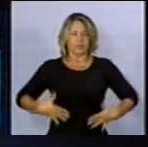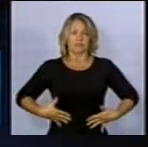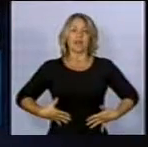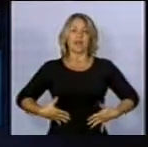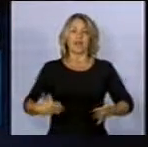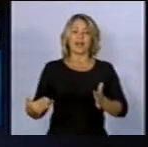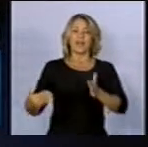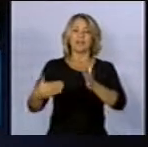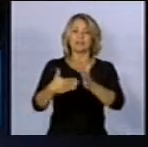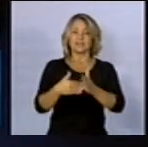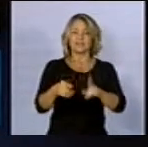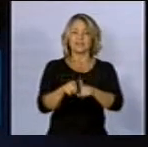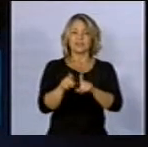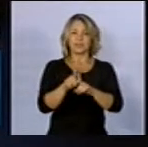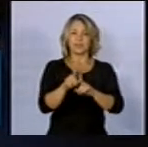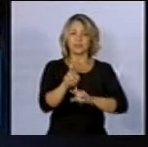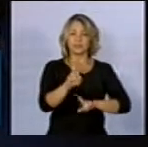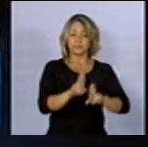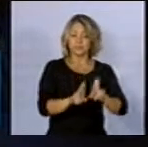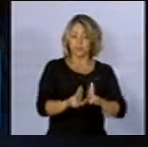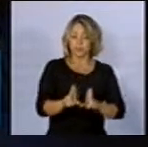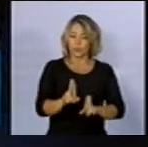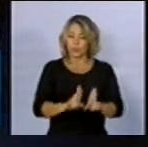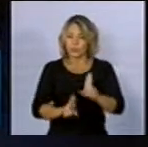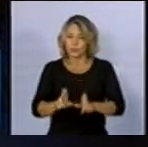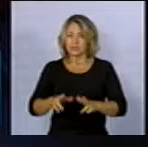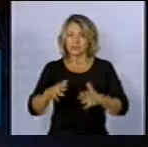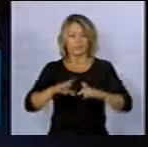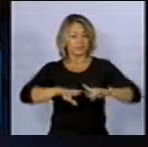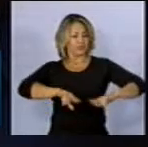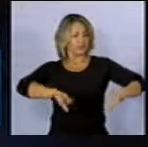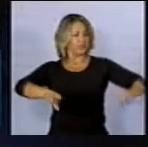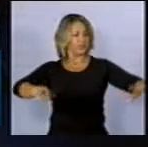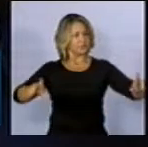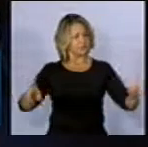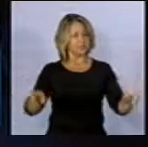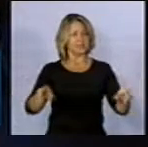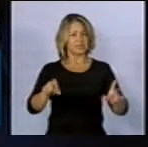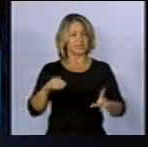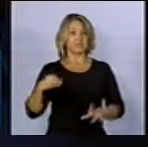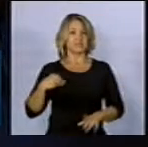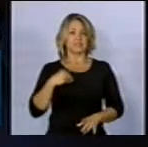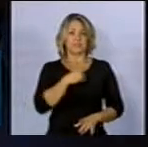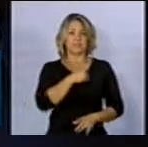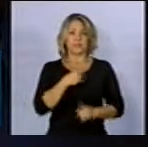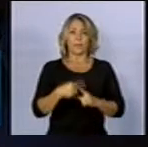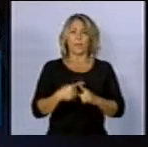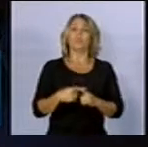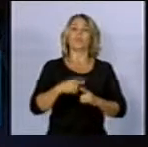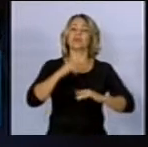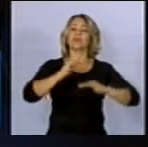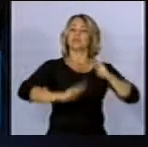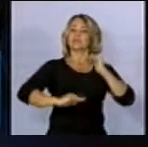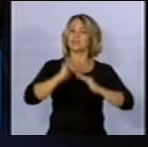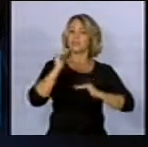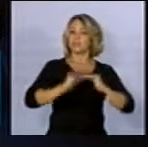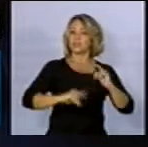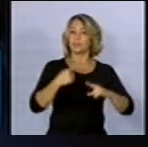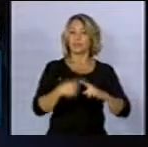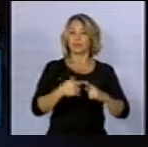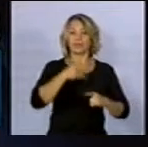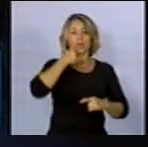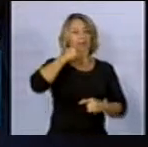até os exames mais compos por esses profissionais são qualificados porque a radiação